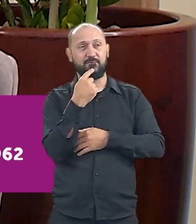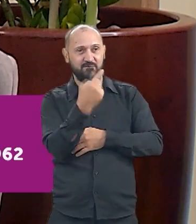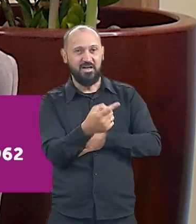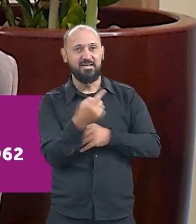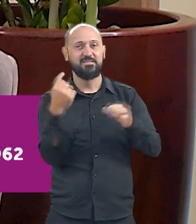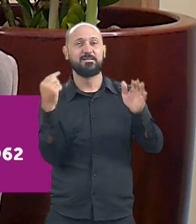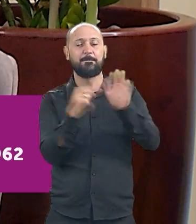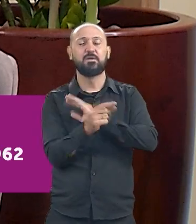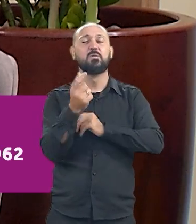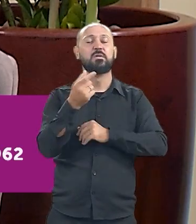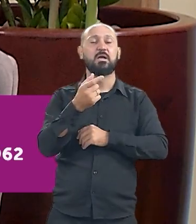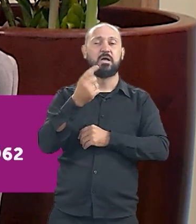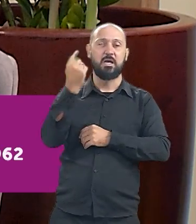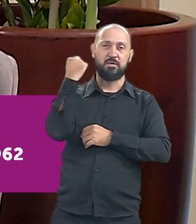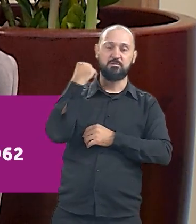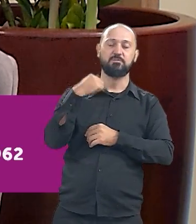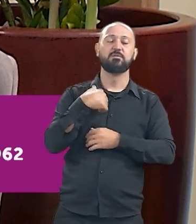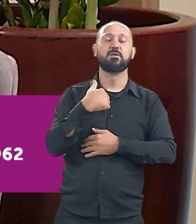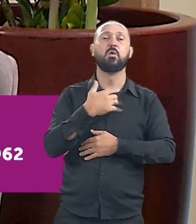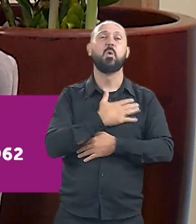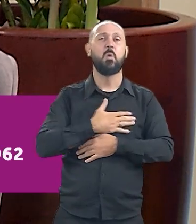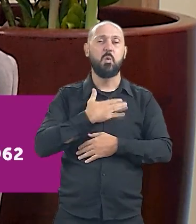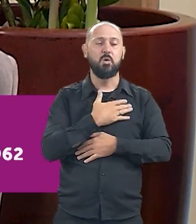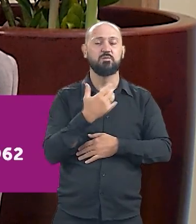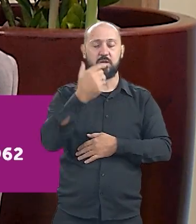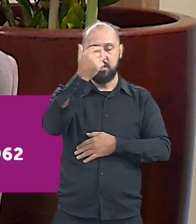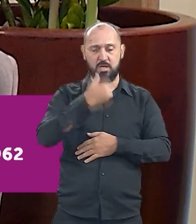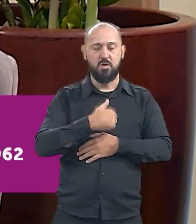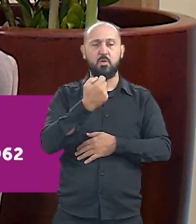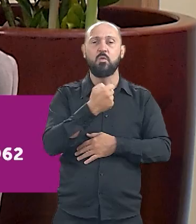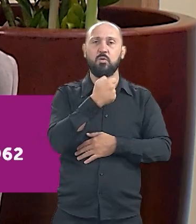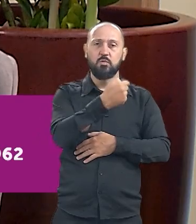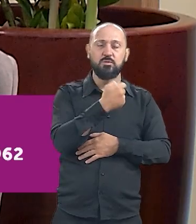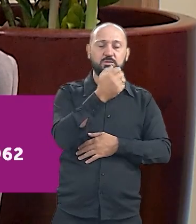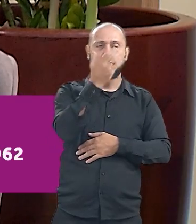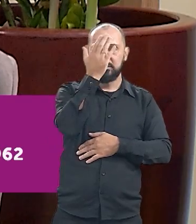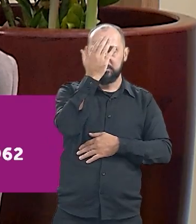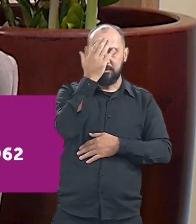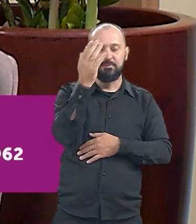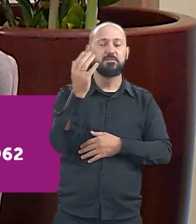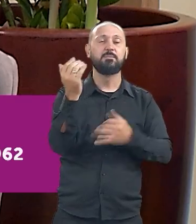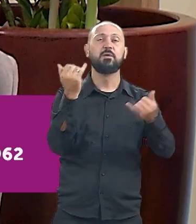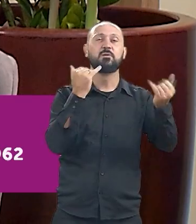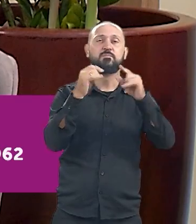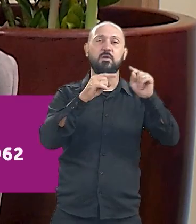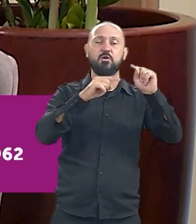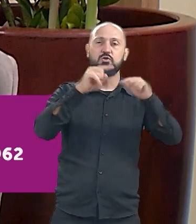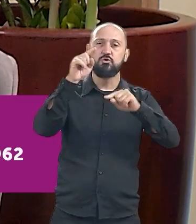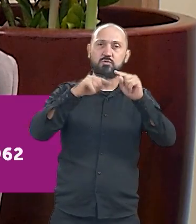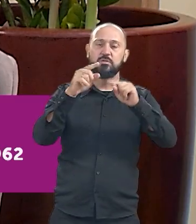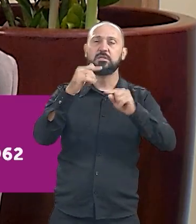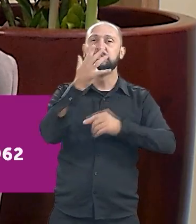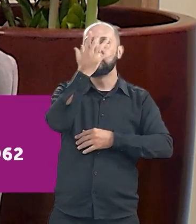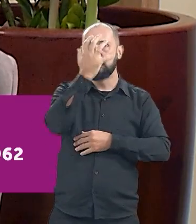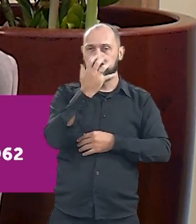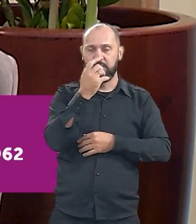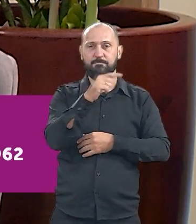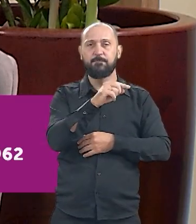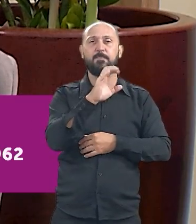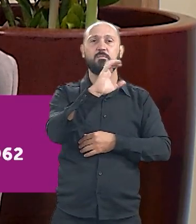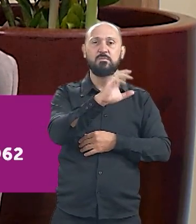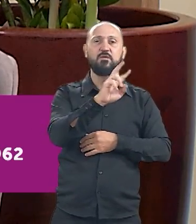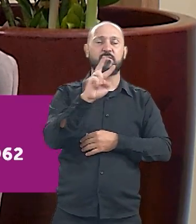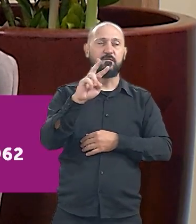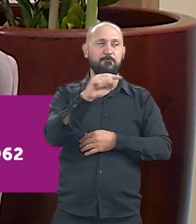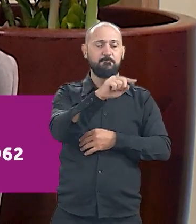gosto, enquanto jornalista, de saber e trazer dados de instituições que são sérias. E o CVV, como o senhor mencionou aqui no início da